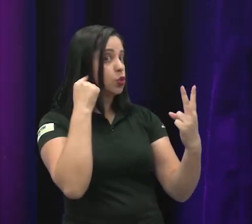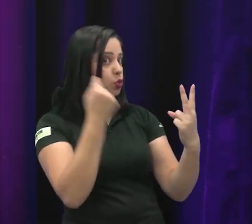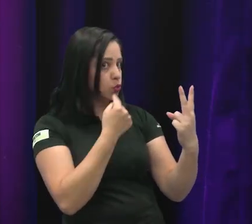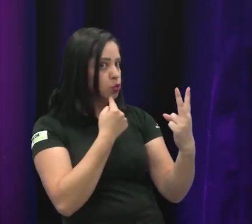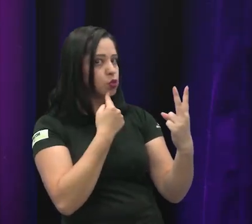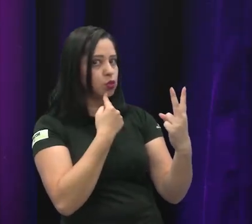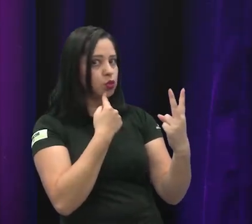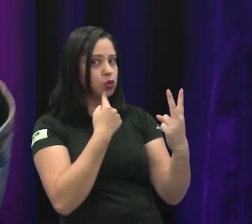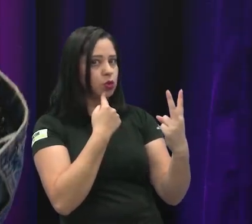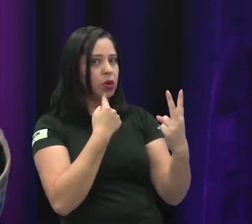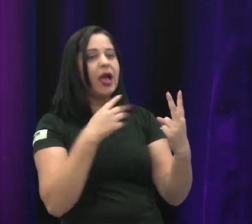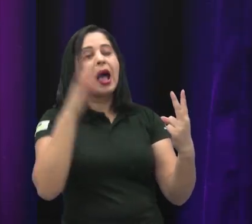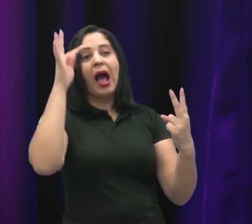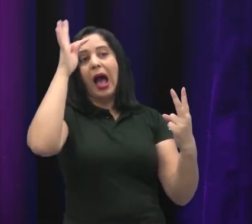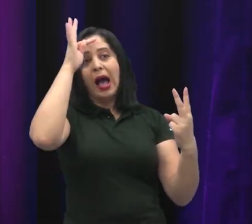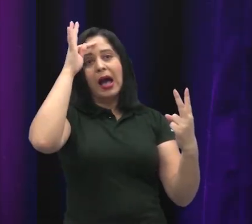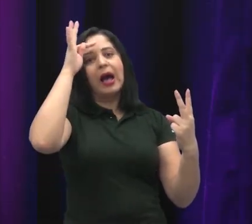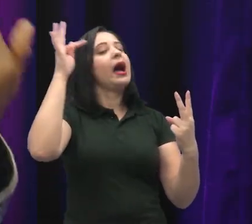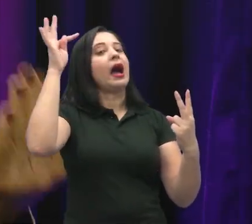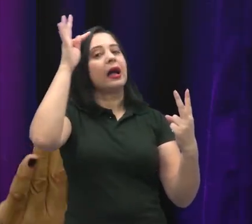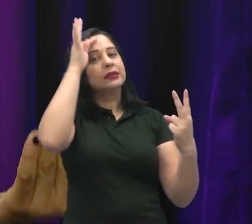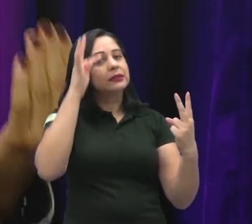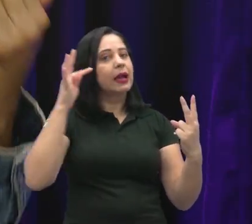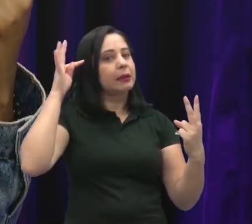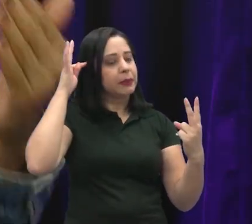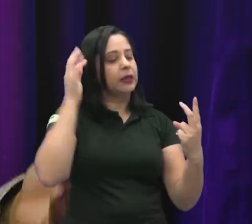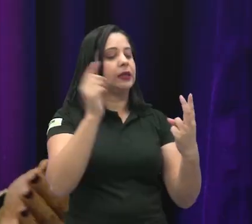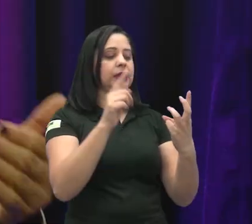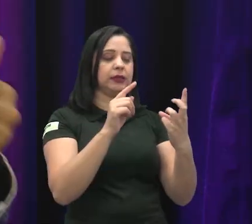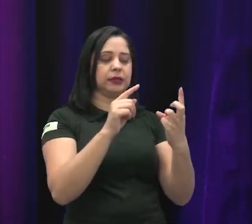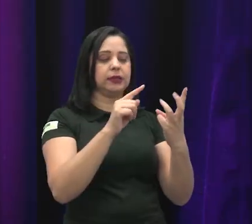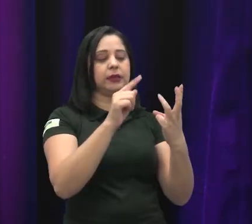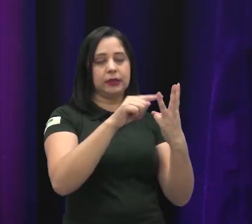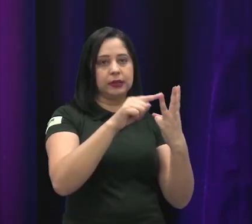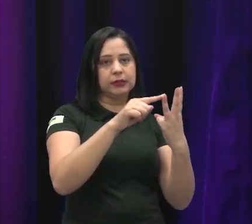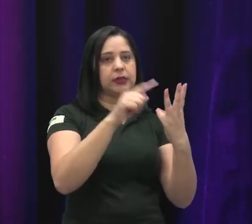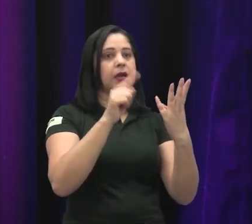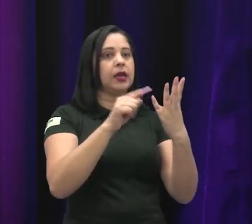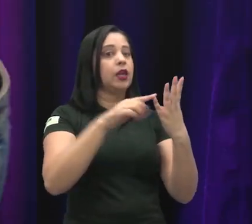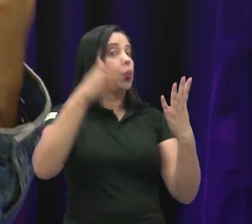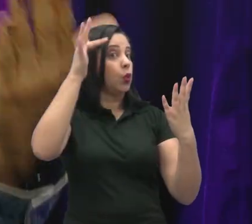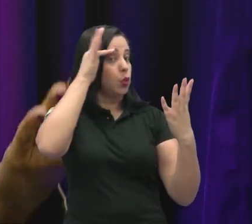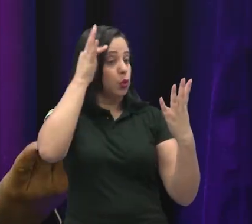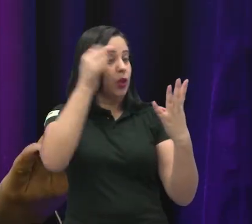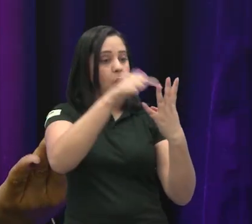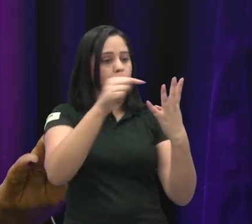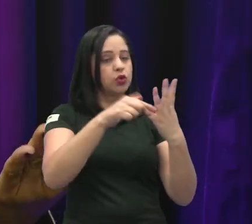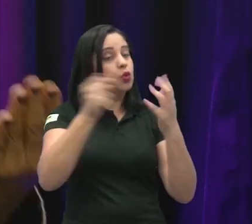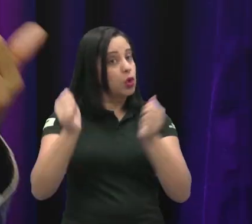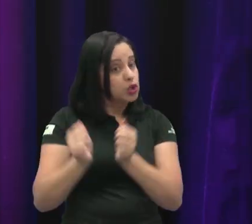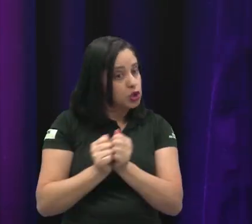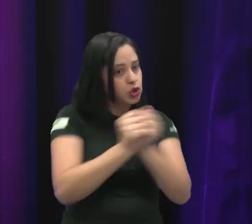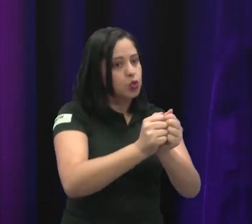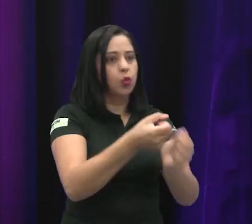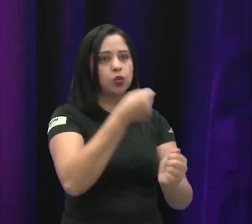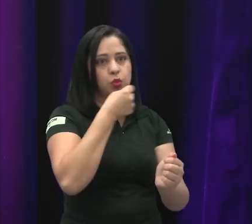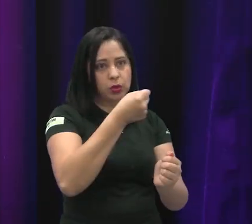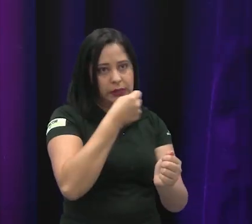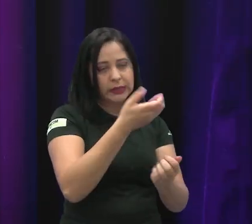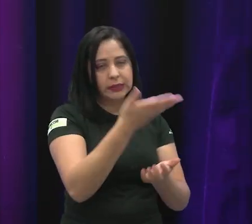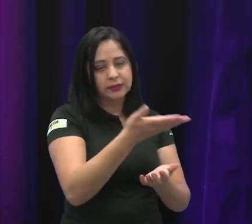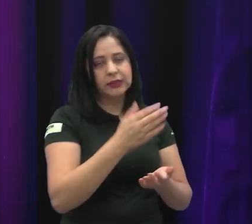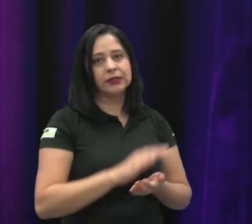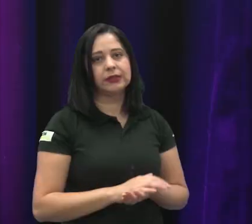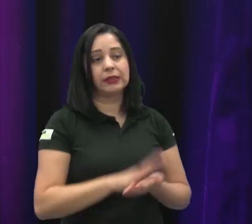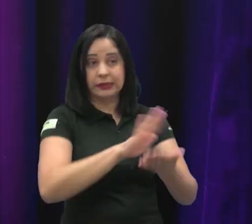surdos. Então, tanto a Tamires Caetano e o Luiz Fernando foram até o local ajudar, né, a realizar essa